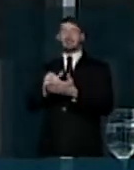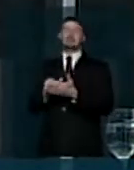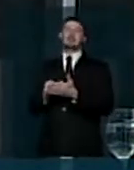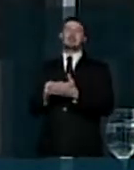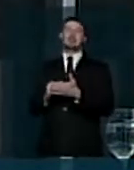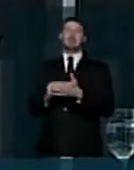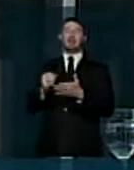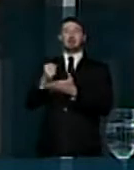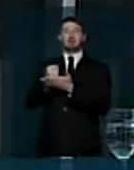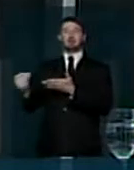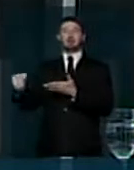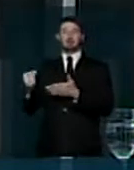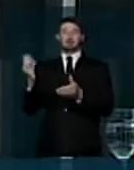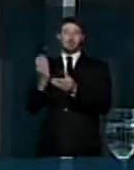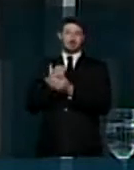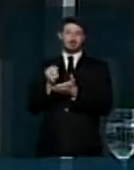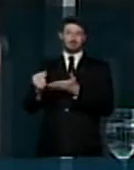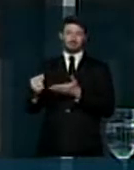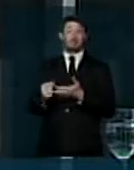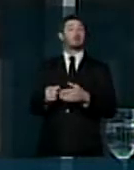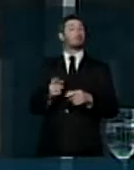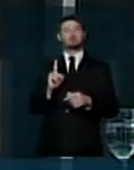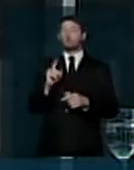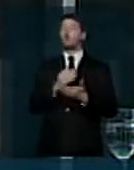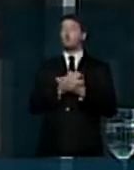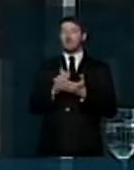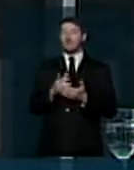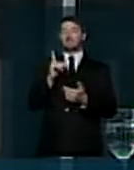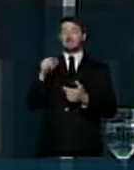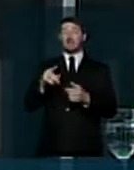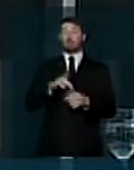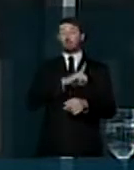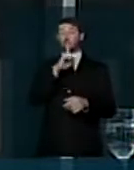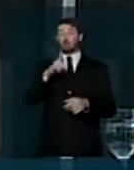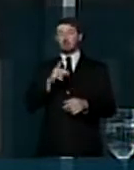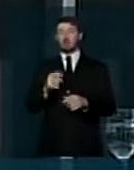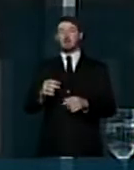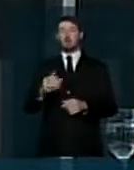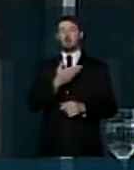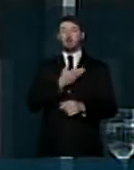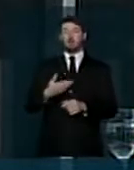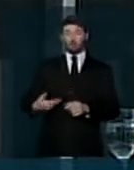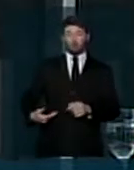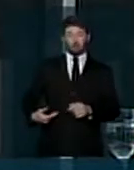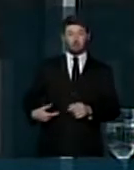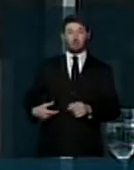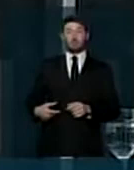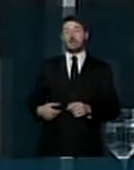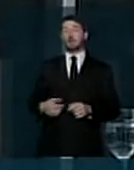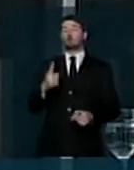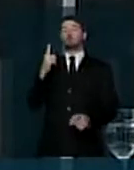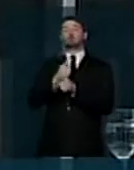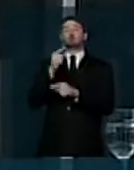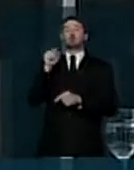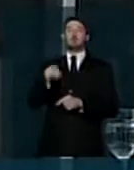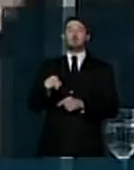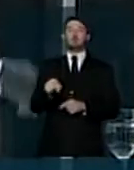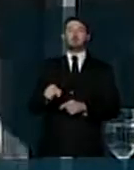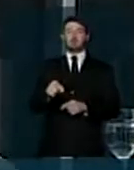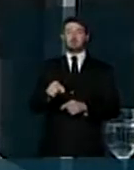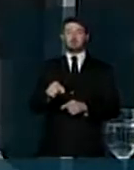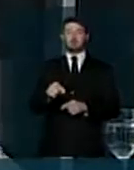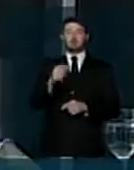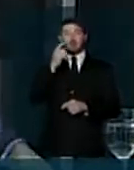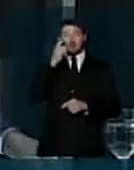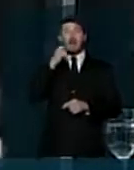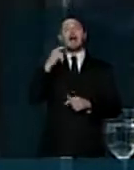da prescrição comece a contar a partir da data que as autoridades públicas tomem conhecimento, e conseguimos